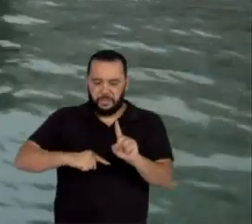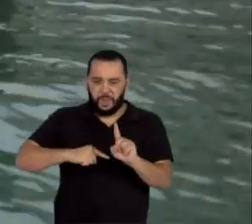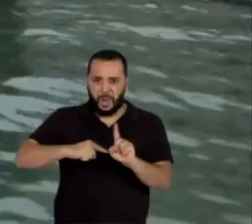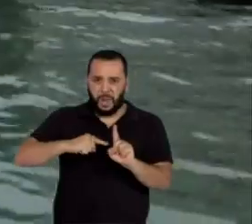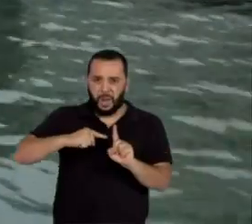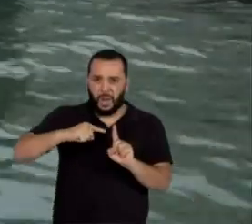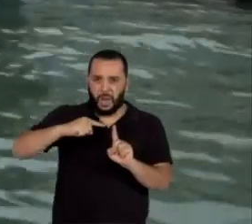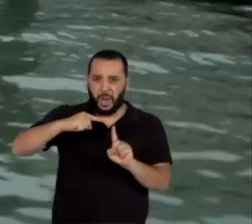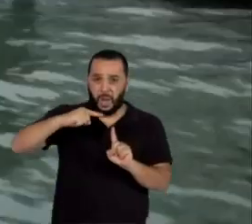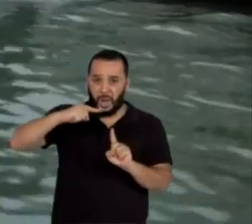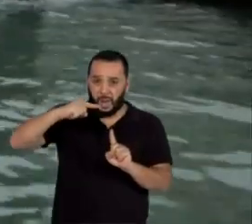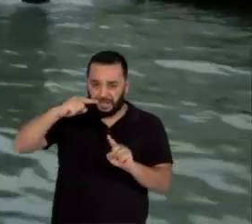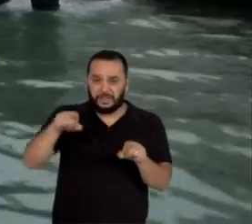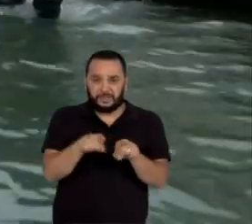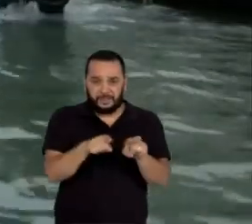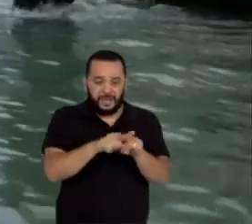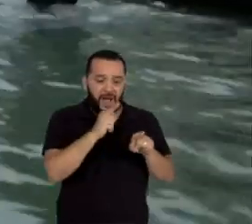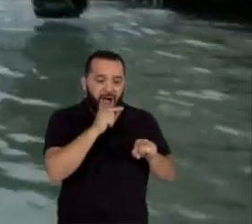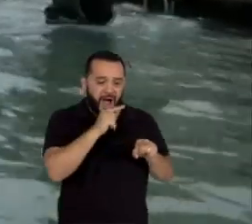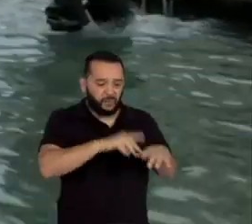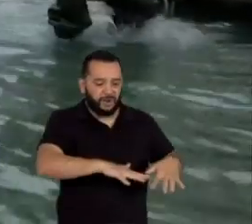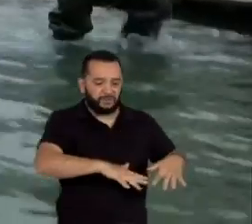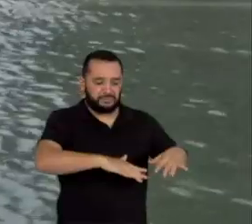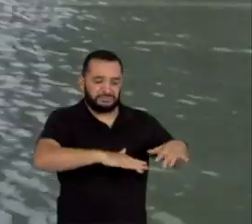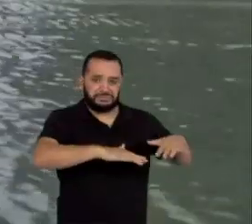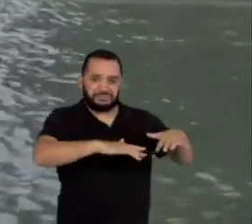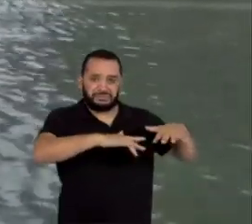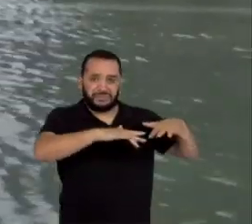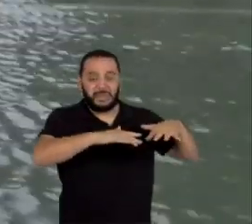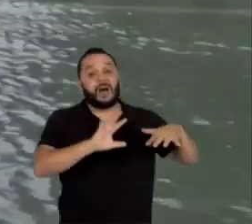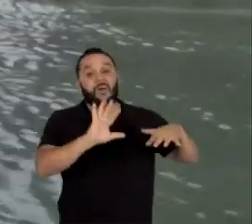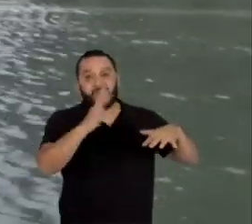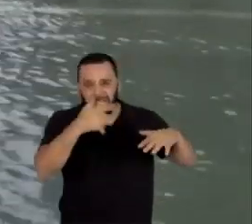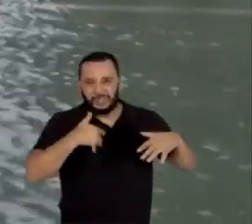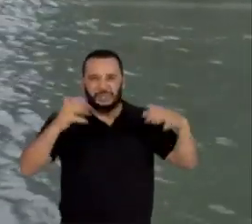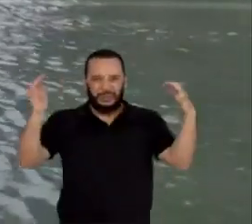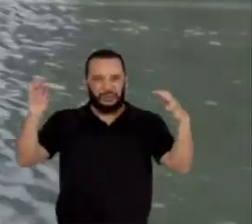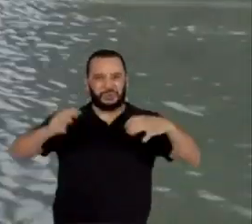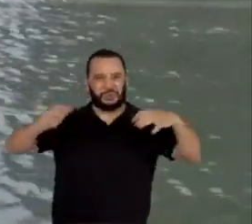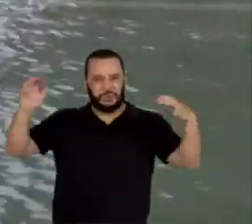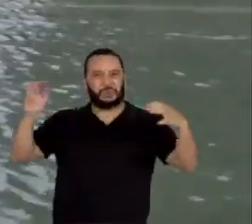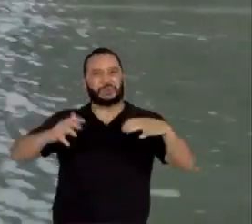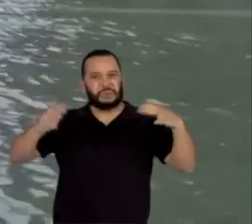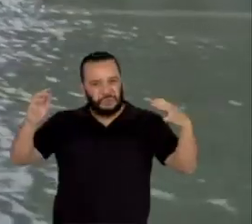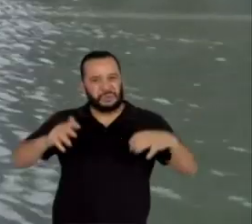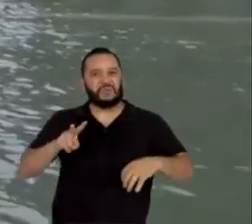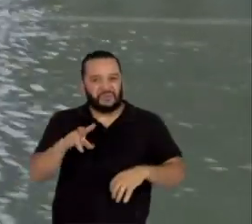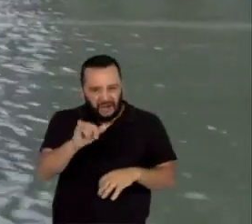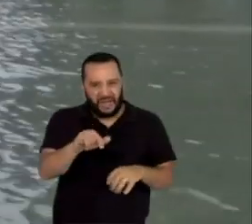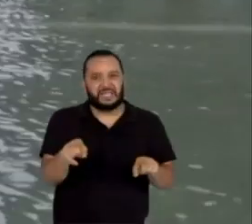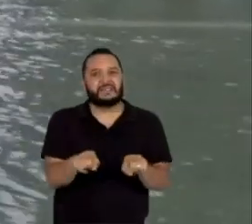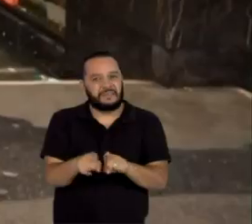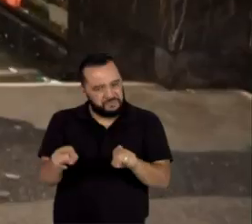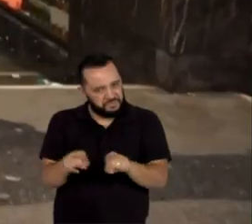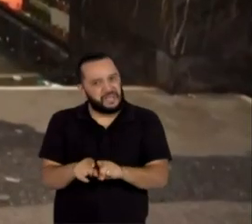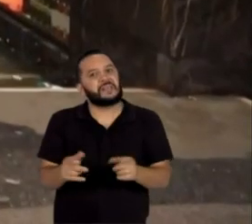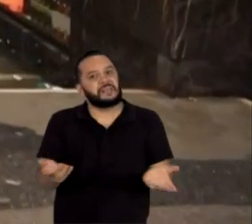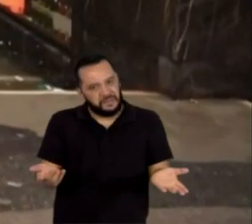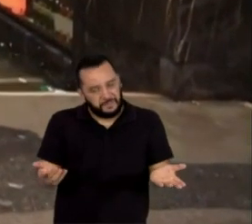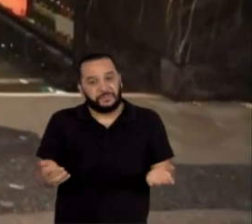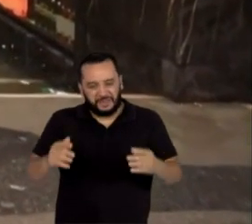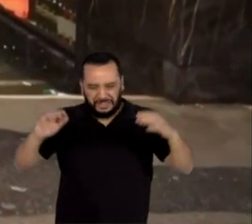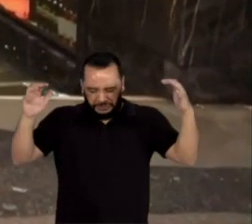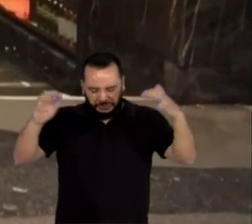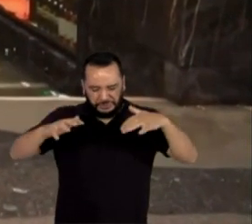e o aumento do nível dos oceanos, as tempestades serão mais frequentes. Os eventos extremos,